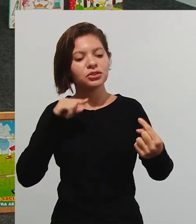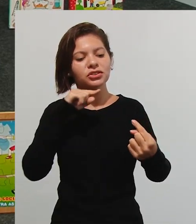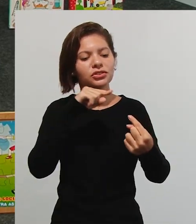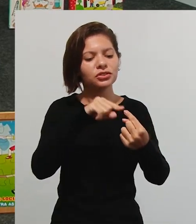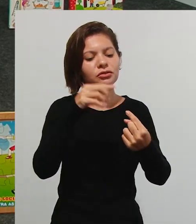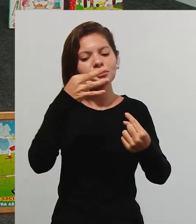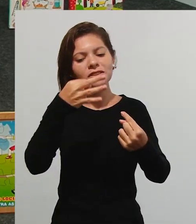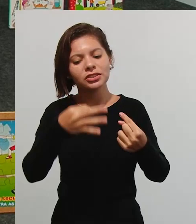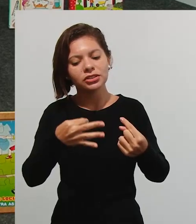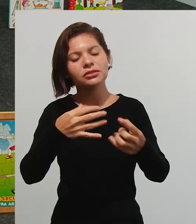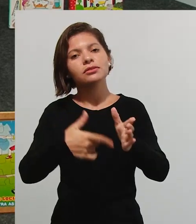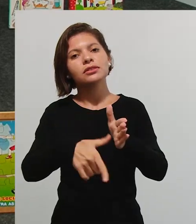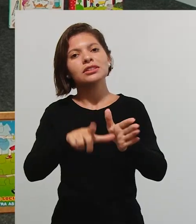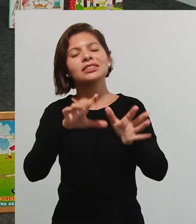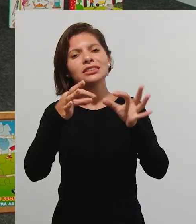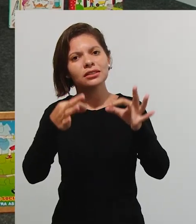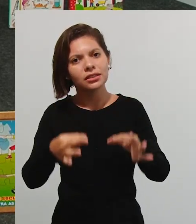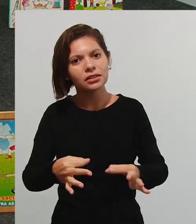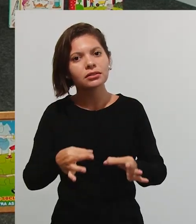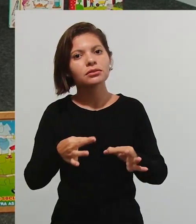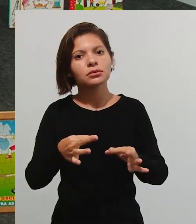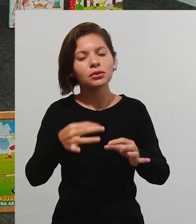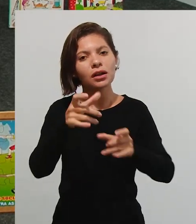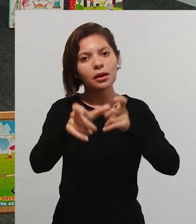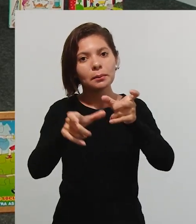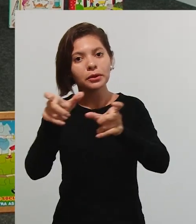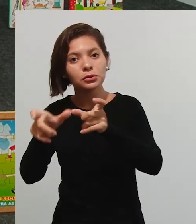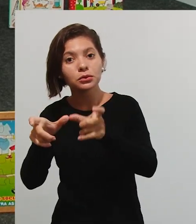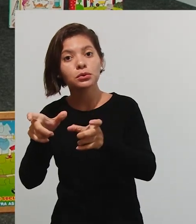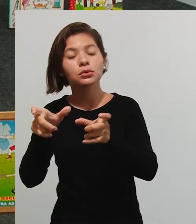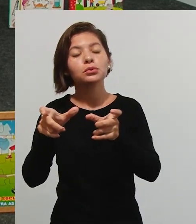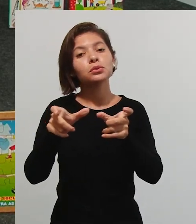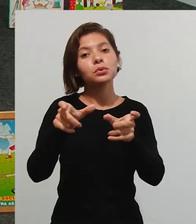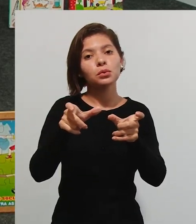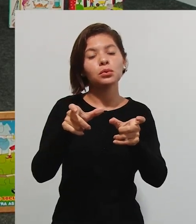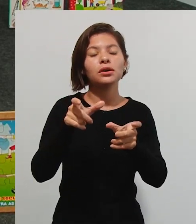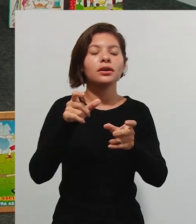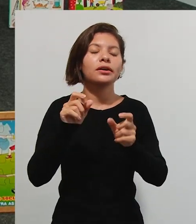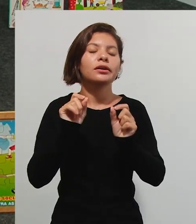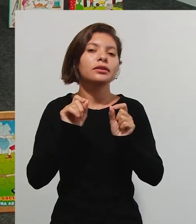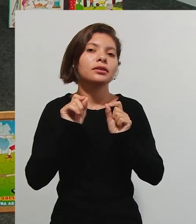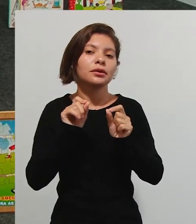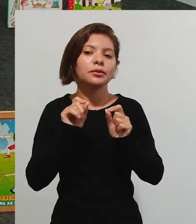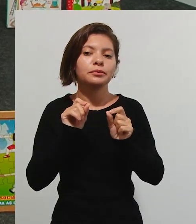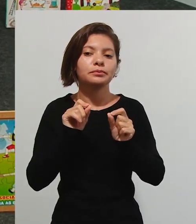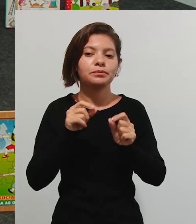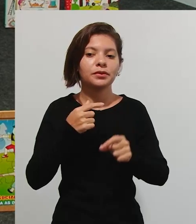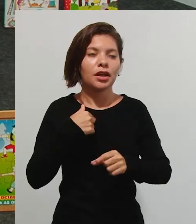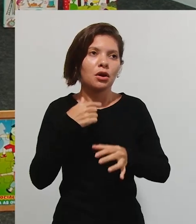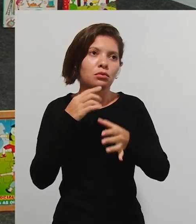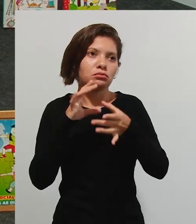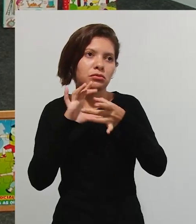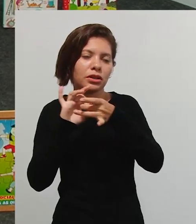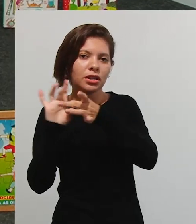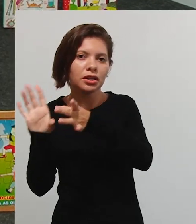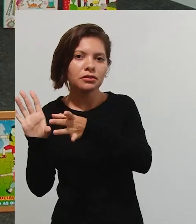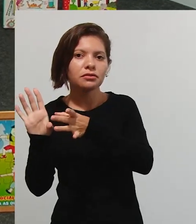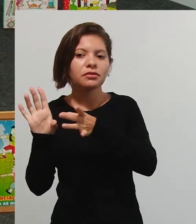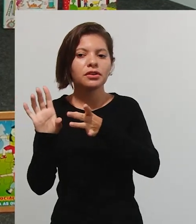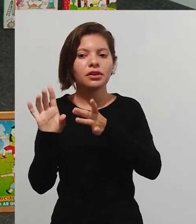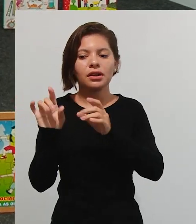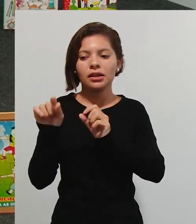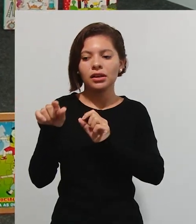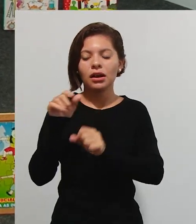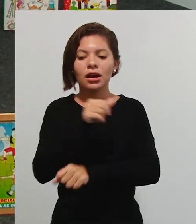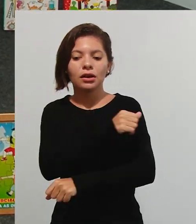direcionada, planejada, no caso dos personagens que eu estou trabalhando, a oralidade da criança, né, naquele momento. E quando eu deixo livre, eu deixo